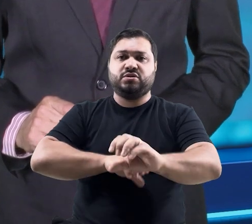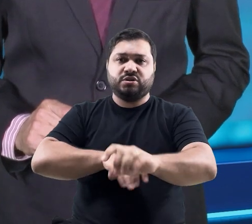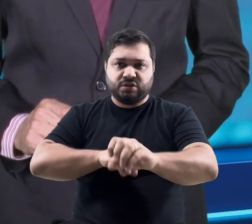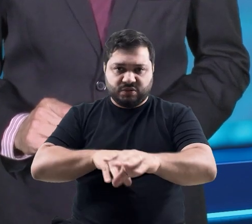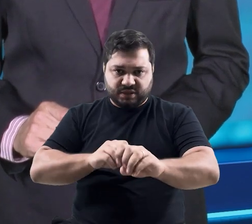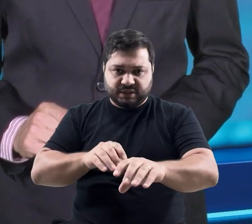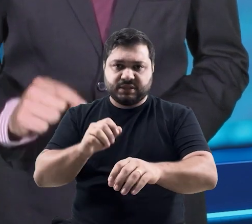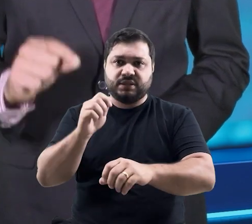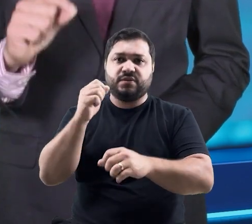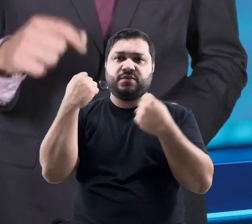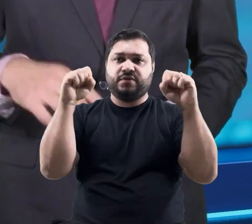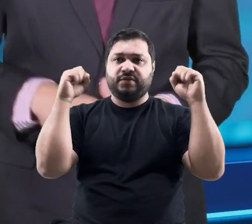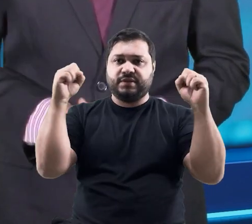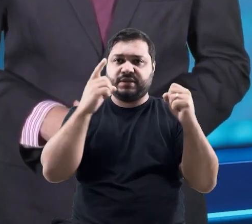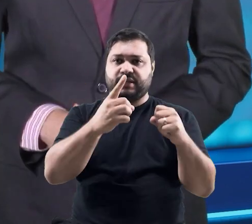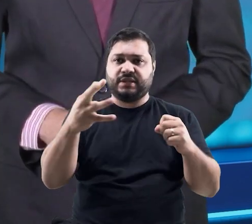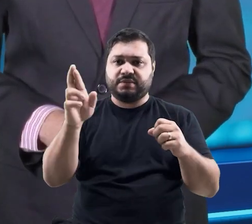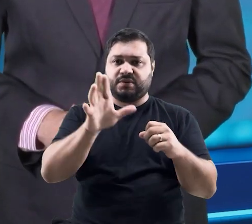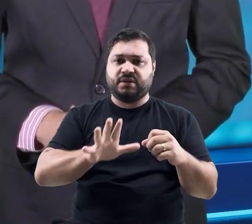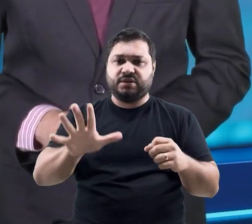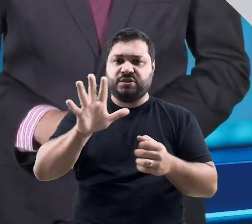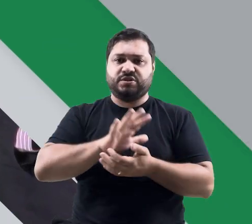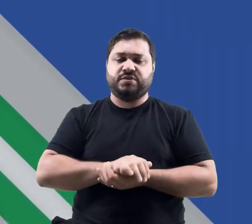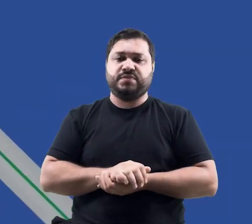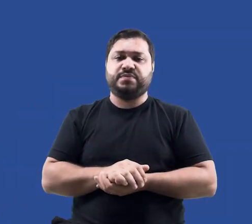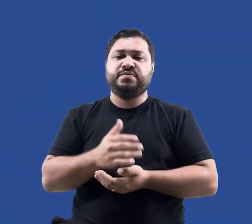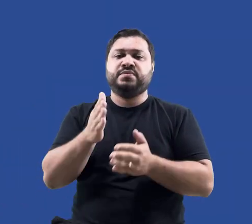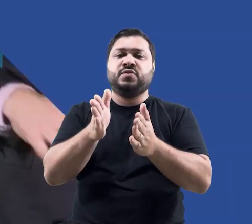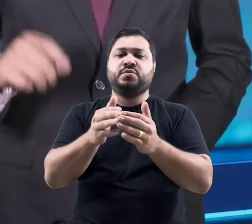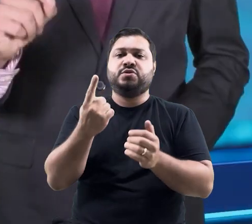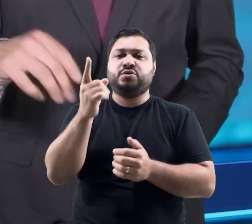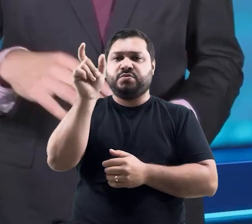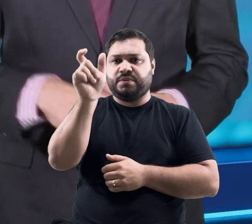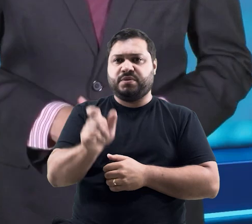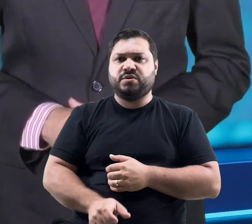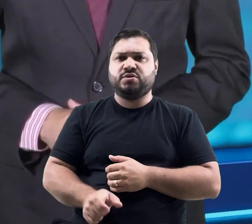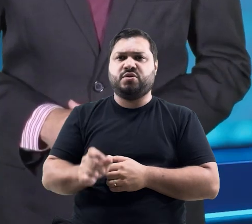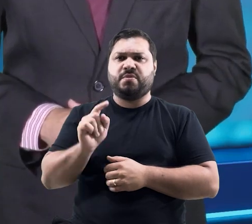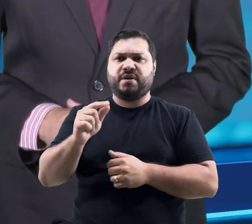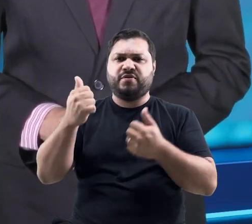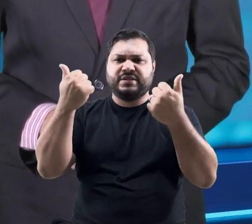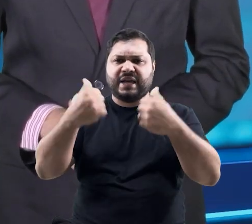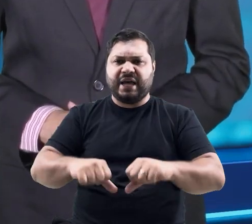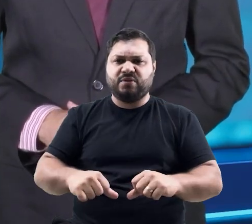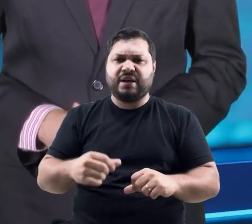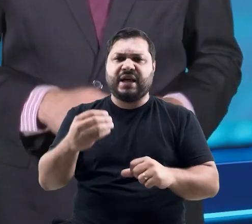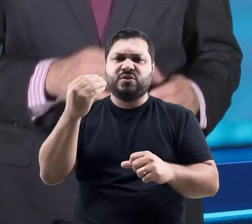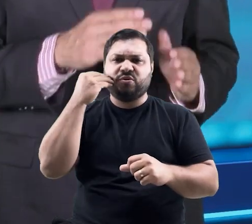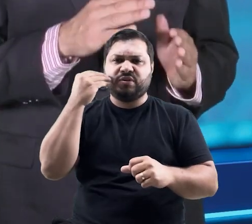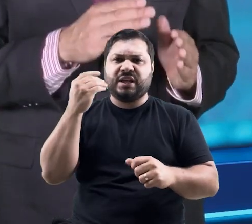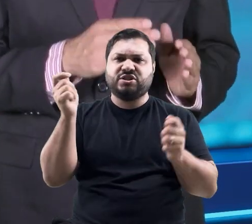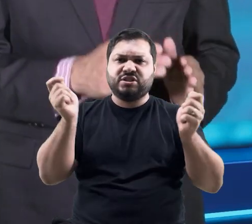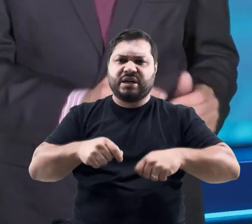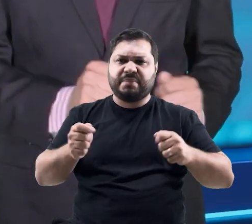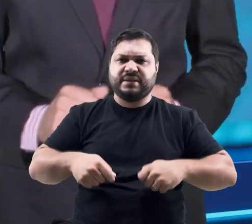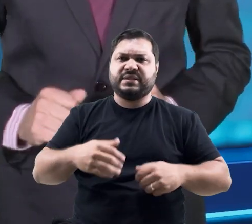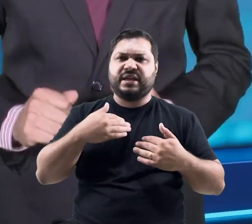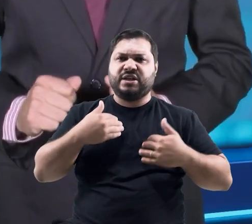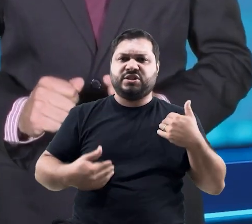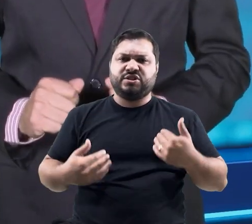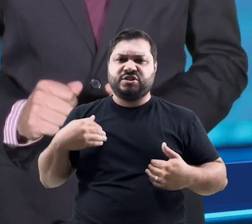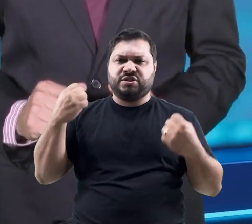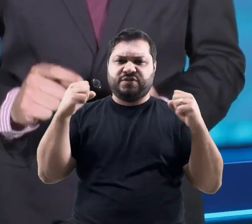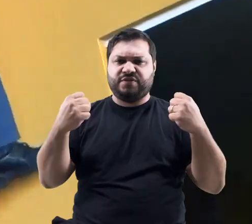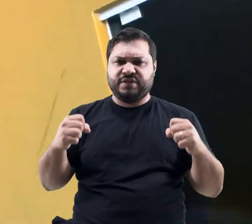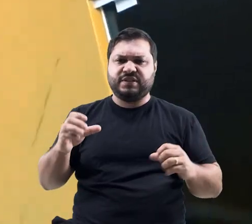de Educação Física da 14ª Região. O pedido de um candidato para que fosse anulado seu teste de